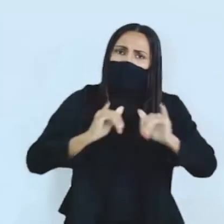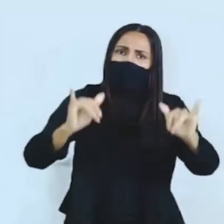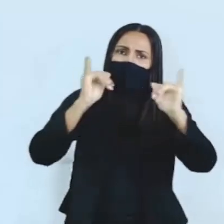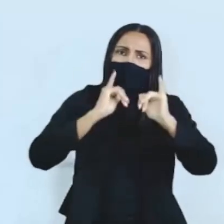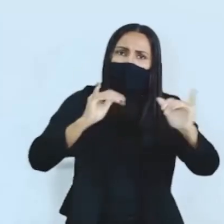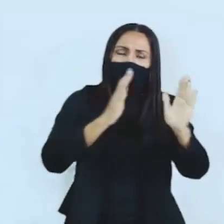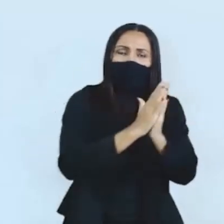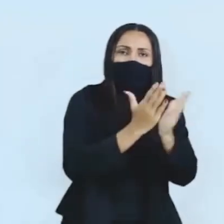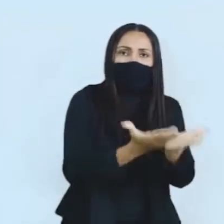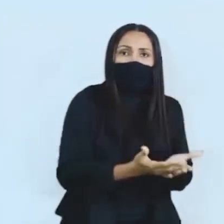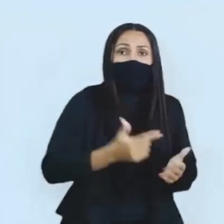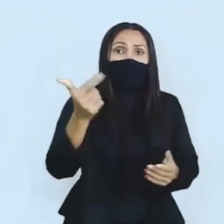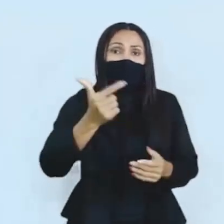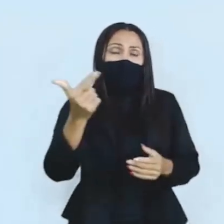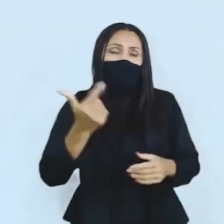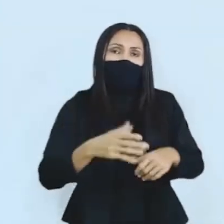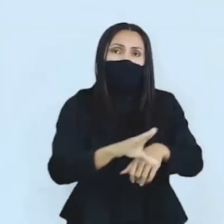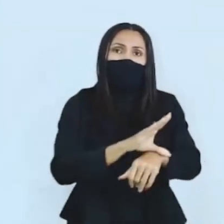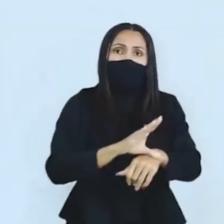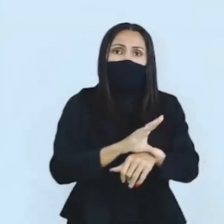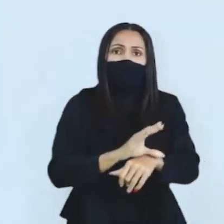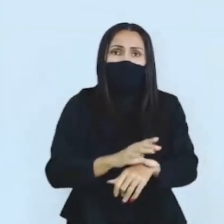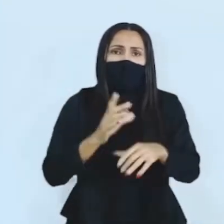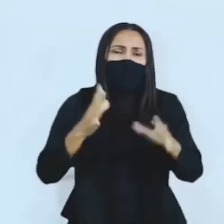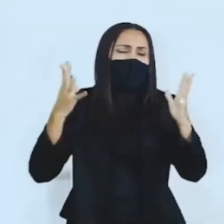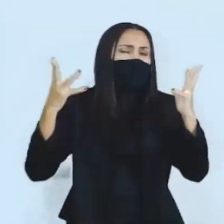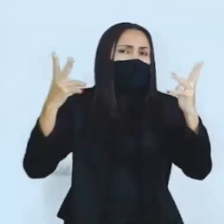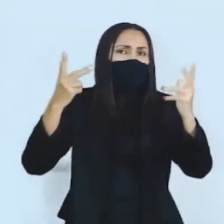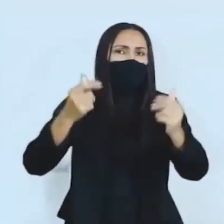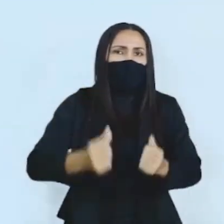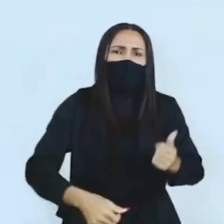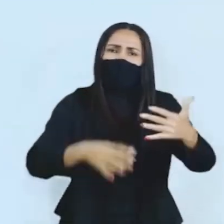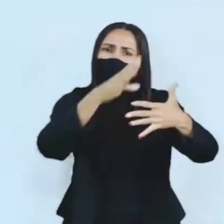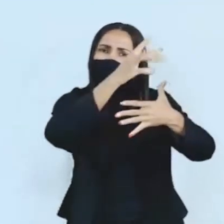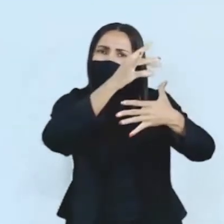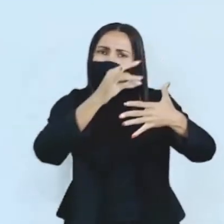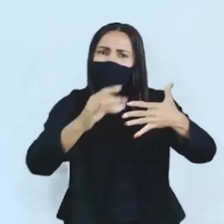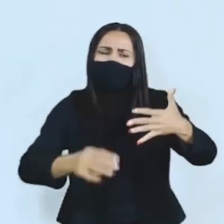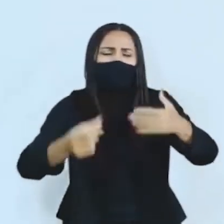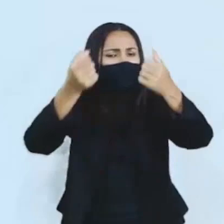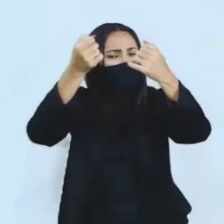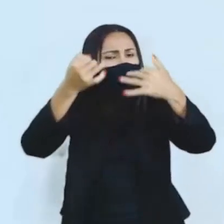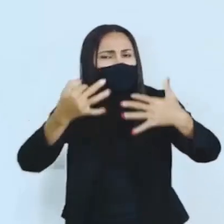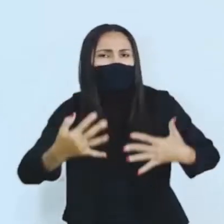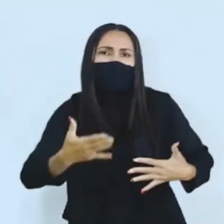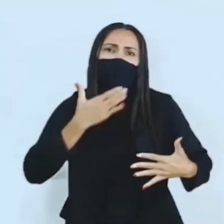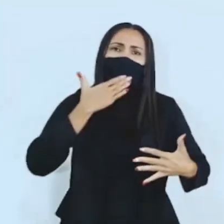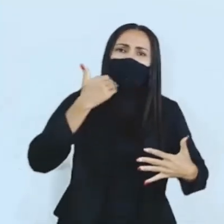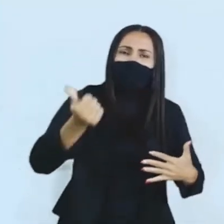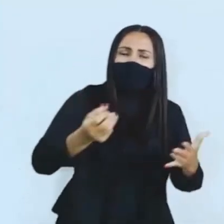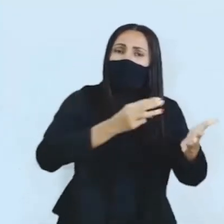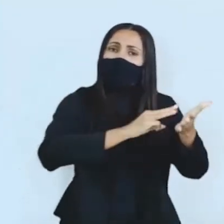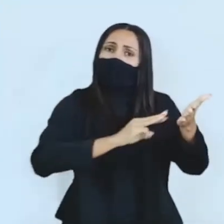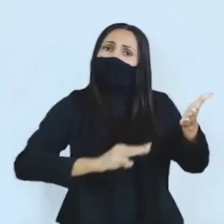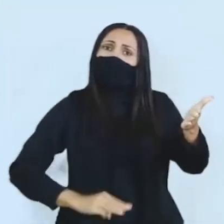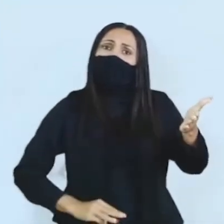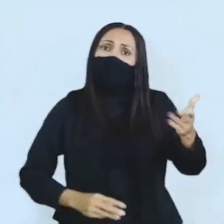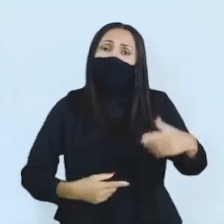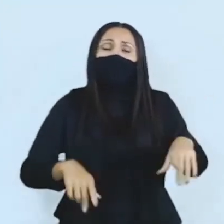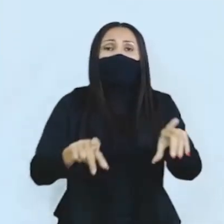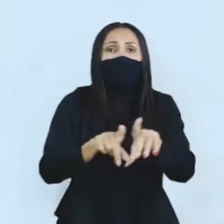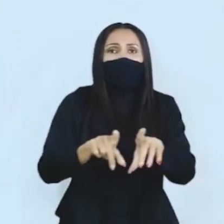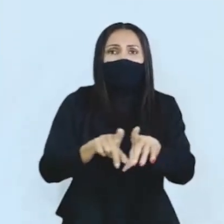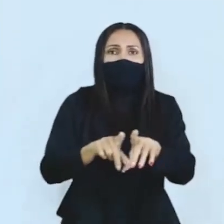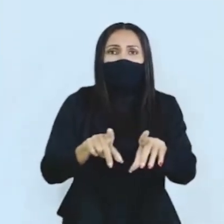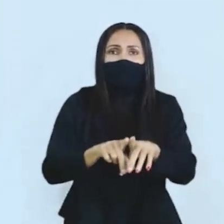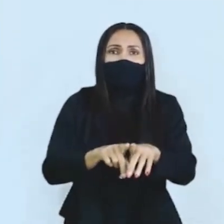segunda competência, porque também lá tem todo um detalhamento sobre esse método e também sobre